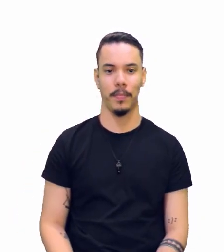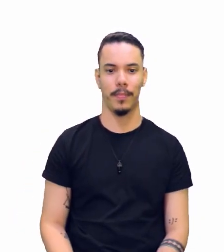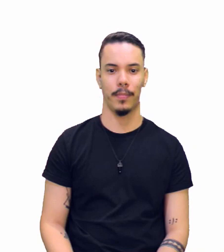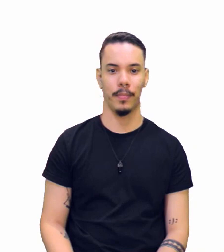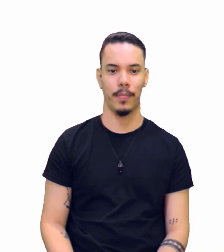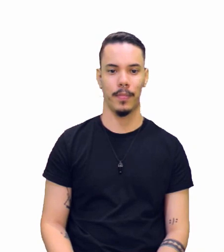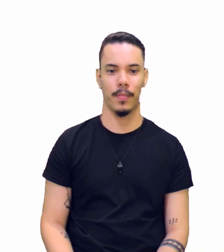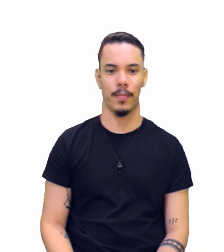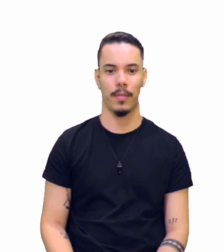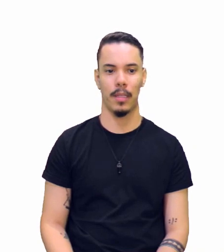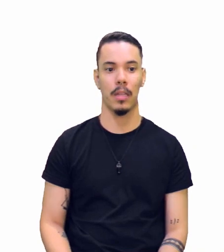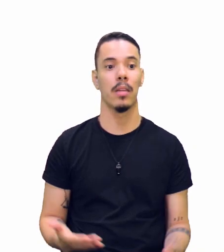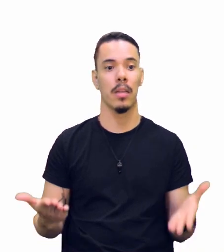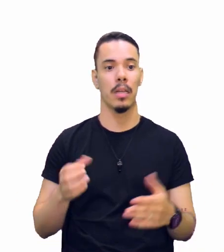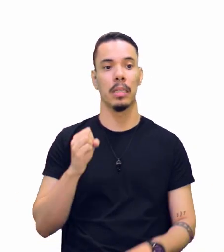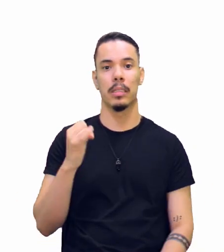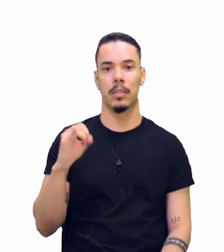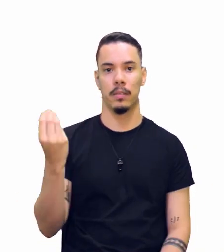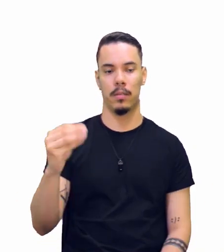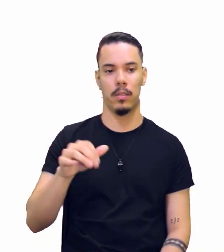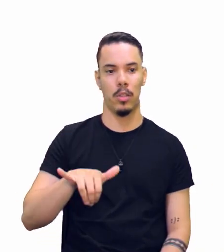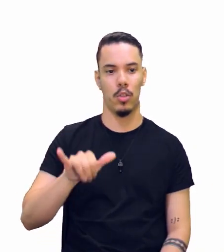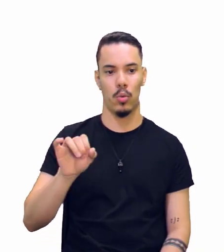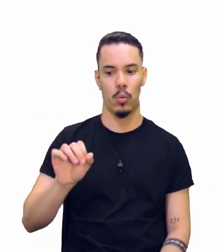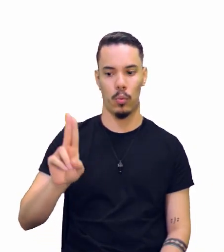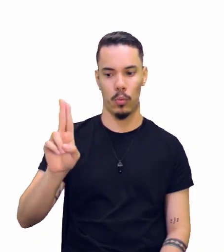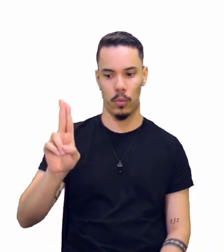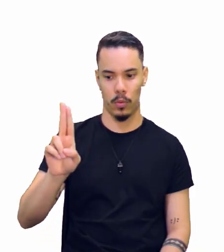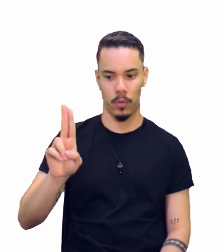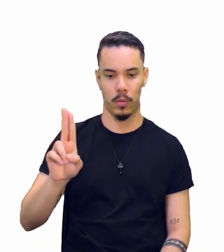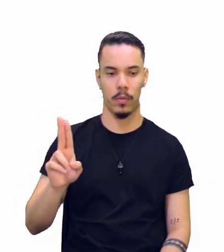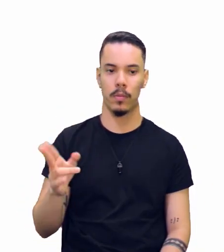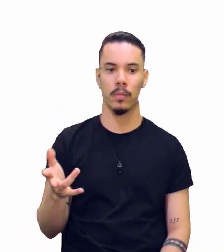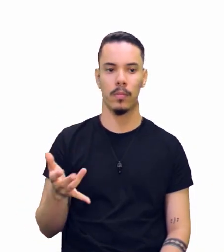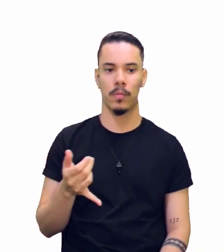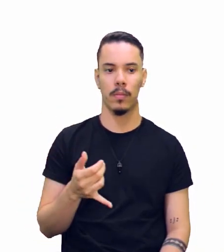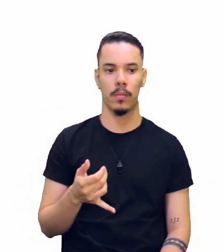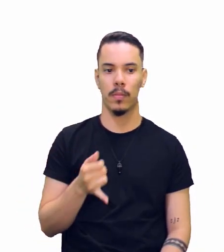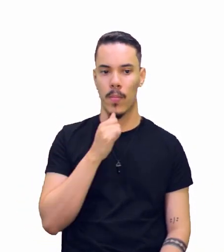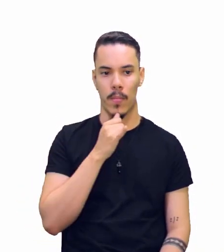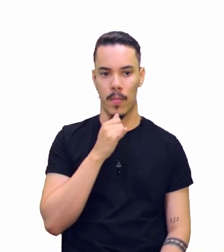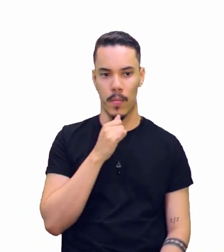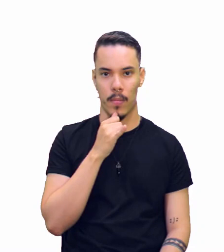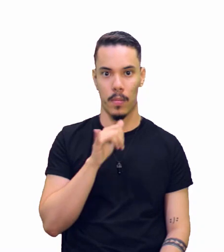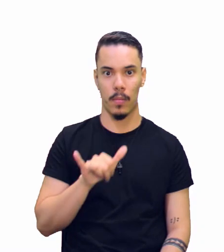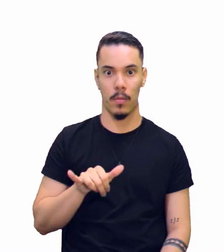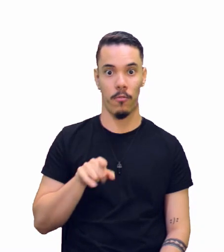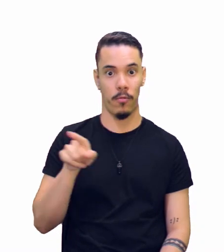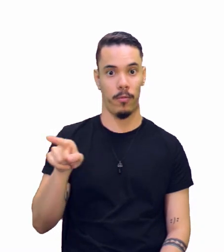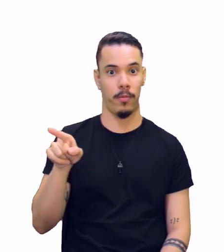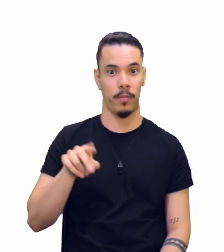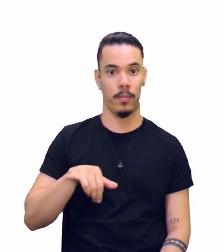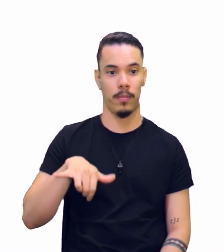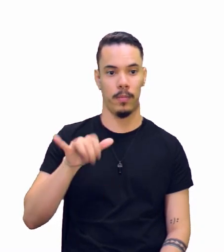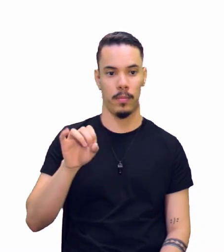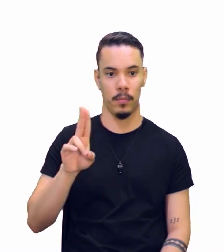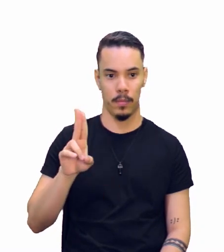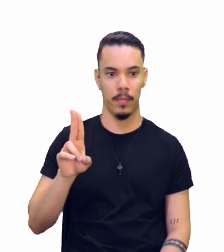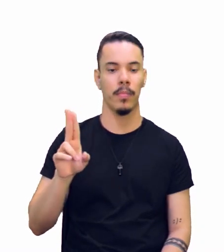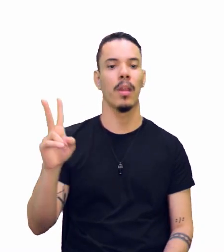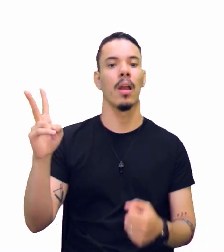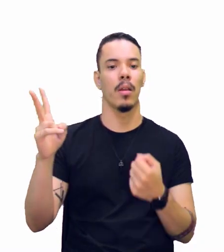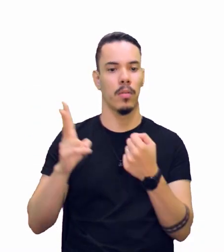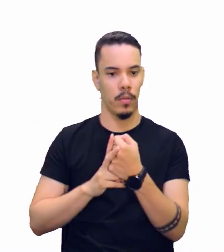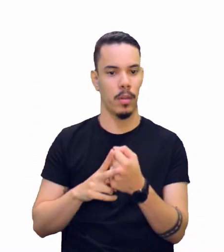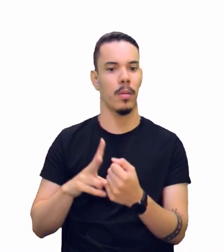fosse you aqui no lugar de someone. Se fosse if you, se você, aí o meu verbo volta para